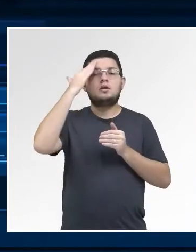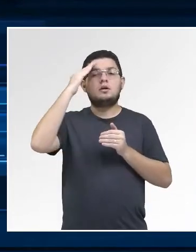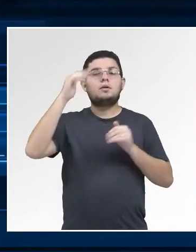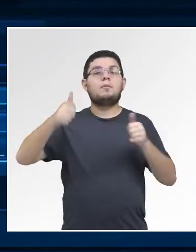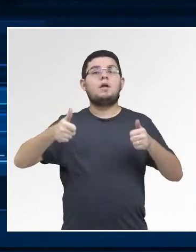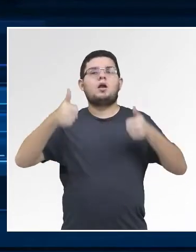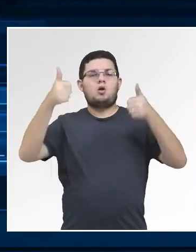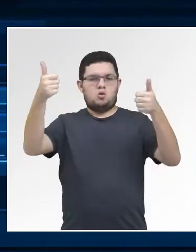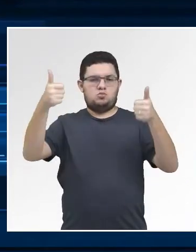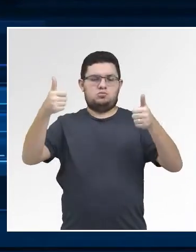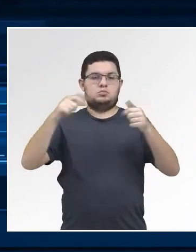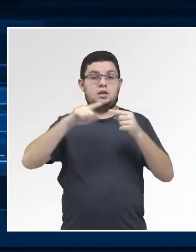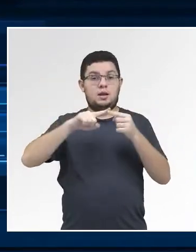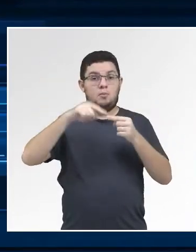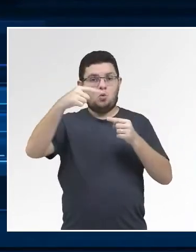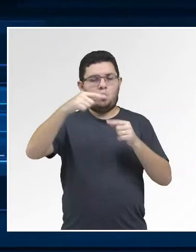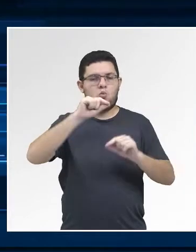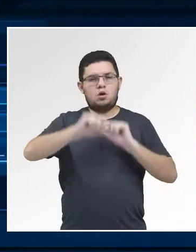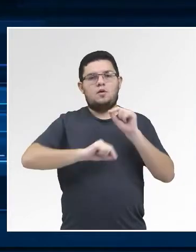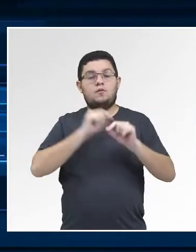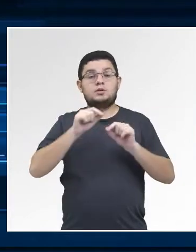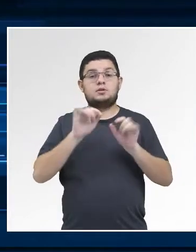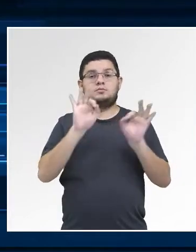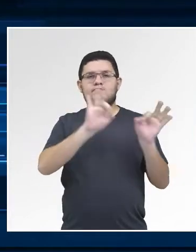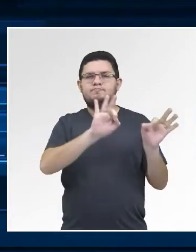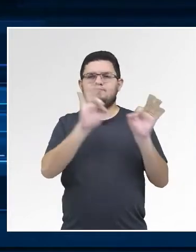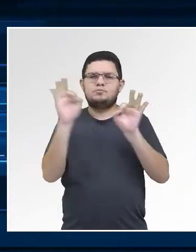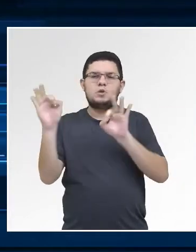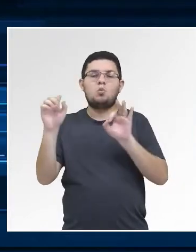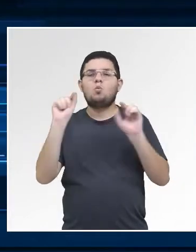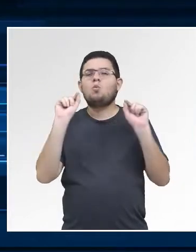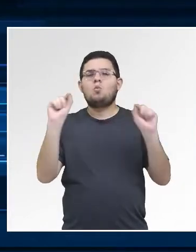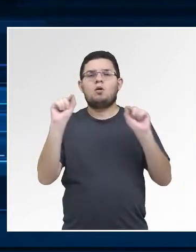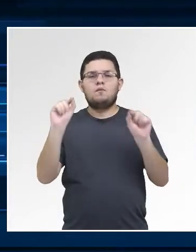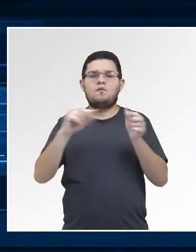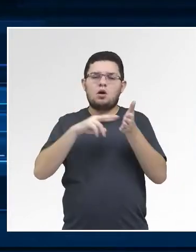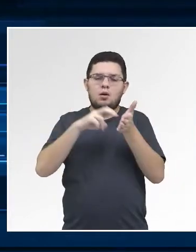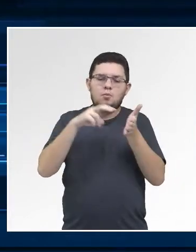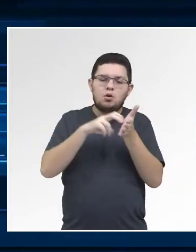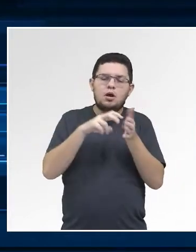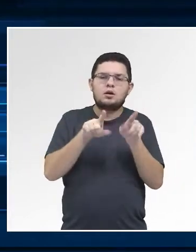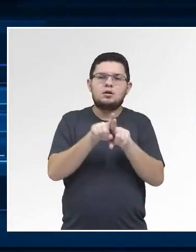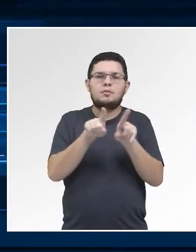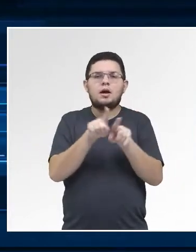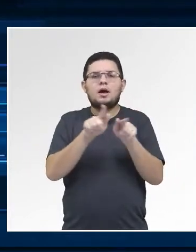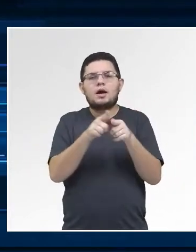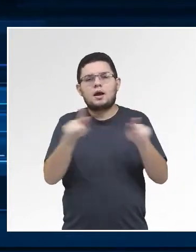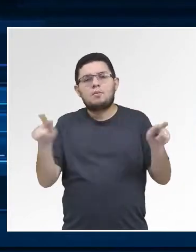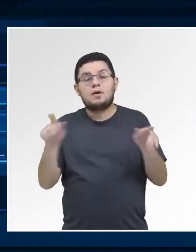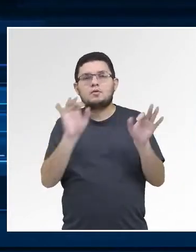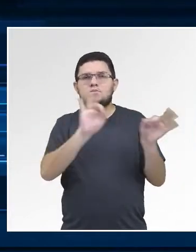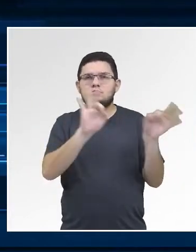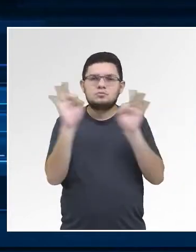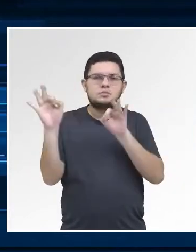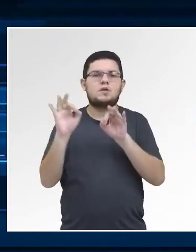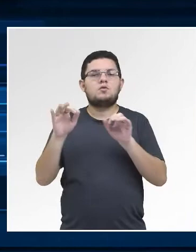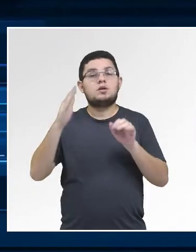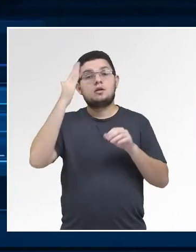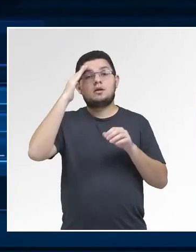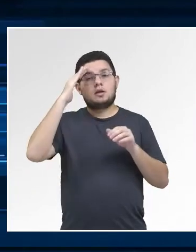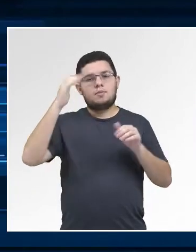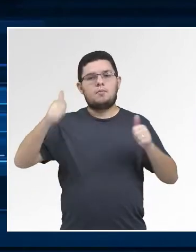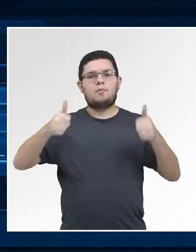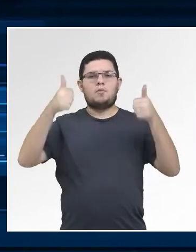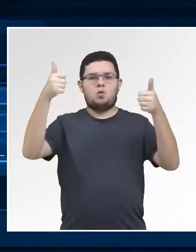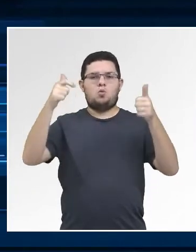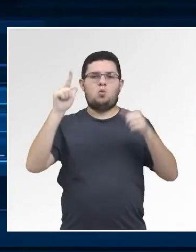dia depois que vocês assistirem, verem, né, o vocabulário e a gramática de hoje. Então fiquem ligados aí para poder resolver o